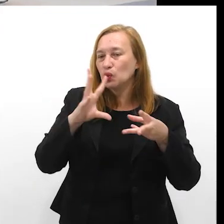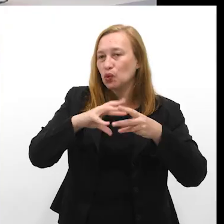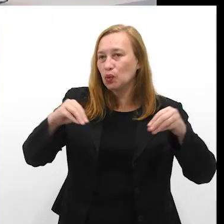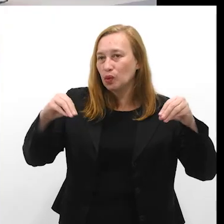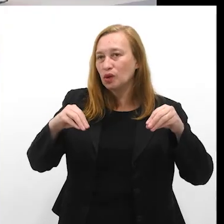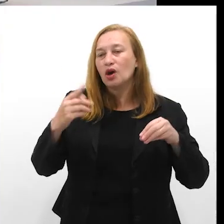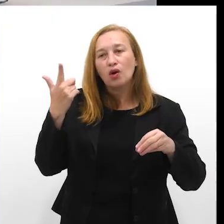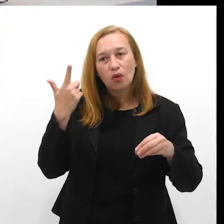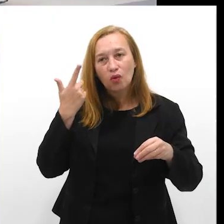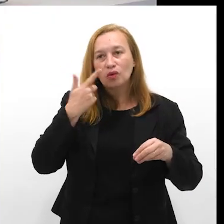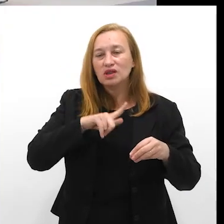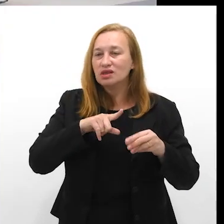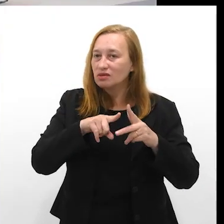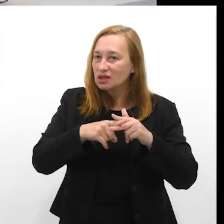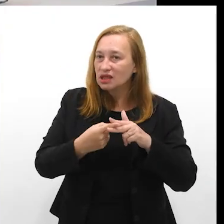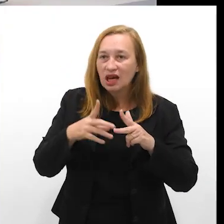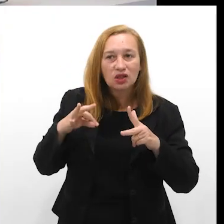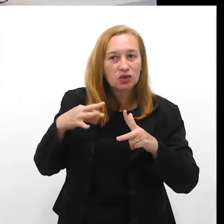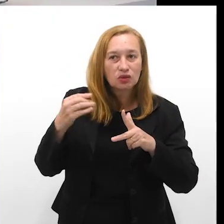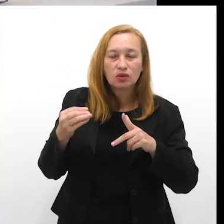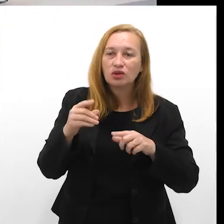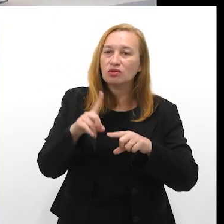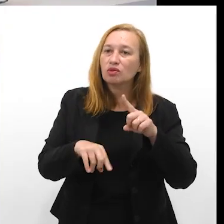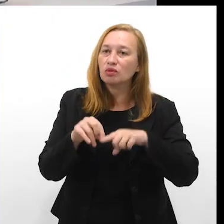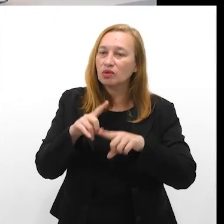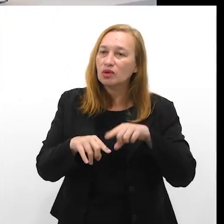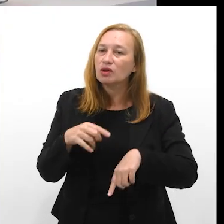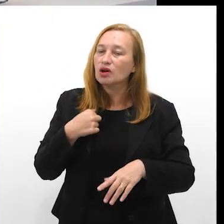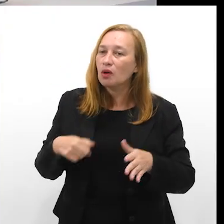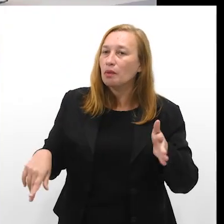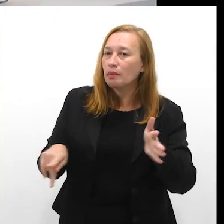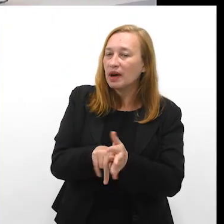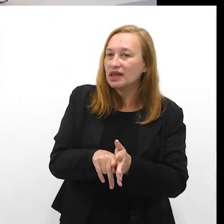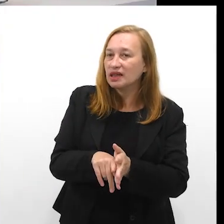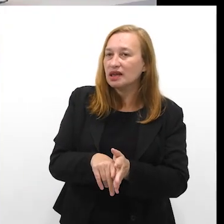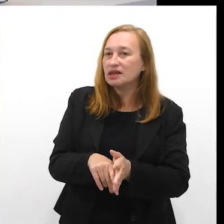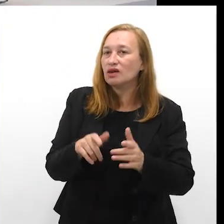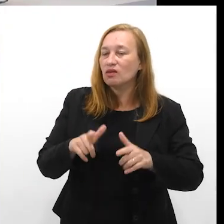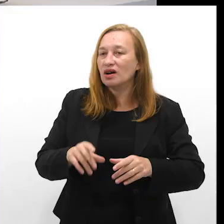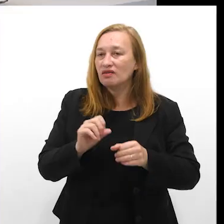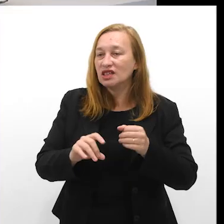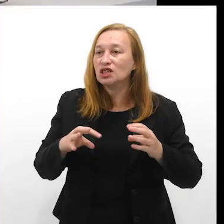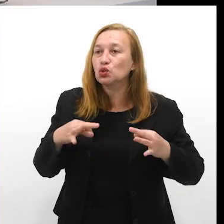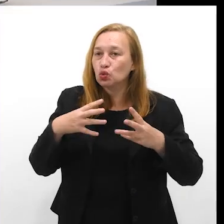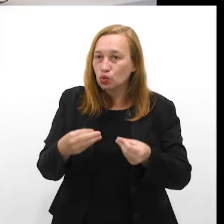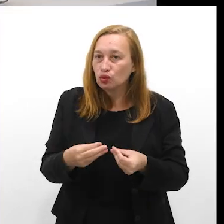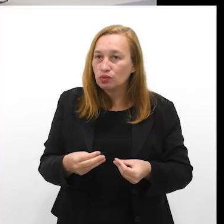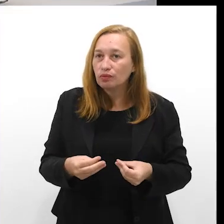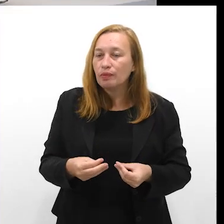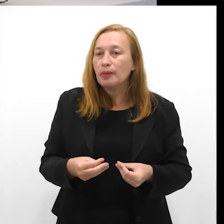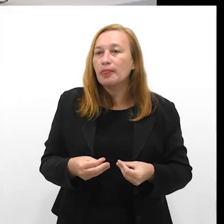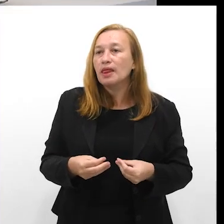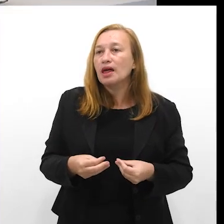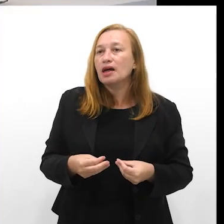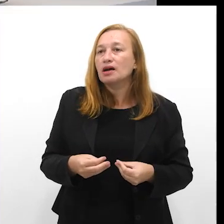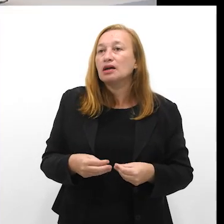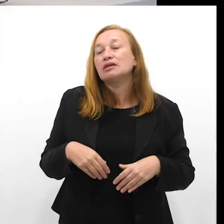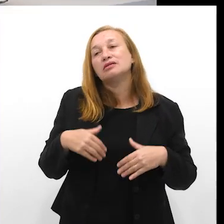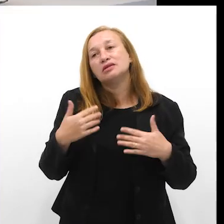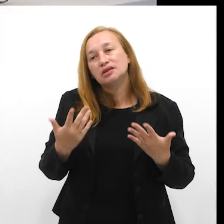porque eu consigo restaurar todas as minhas peças, porque eu sou justamente dessa academia onde você fazia tudo, né?